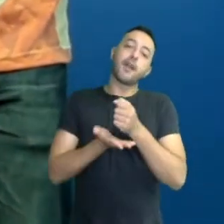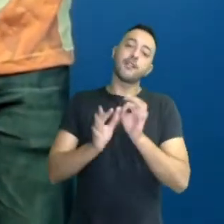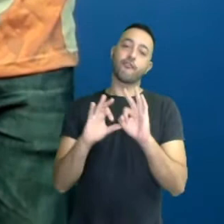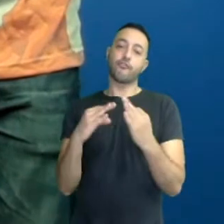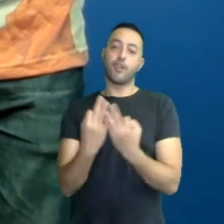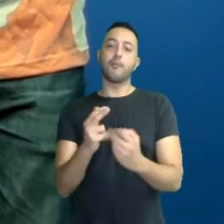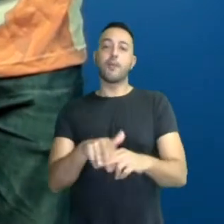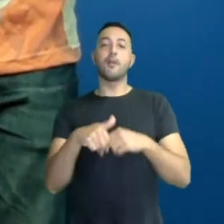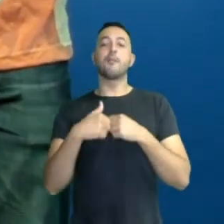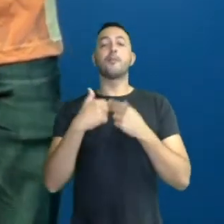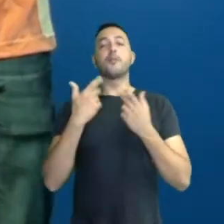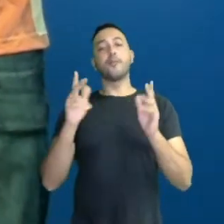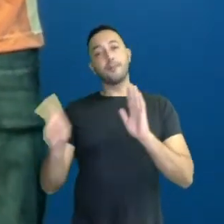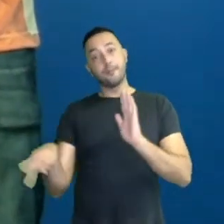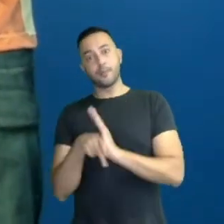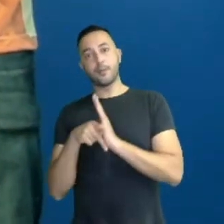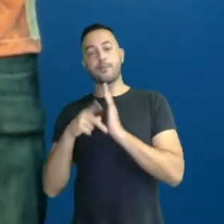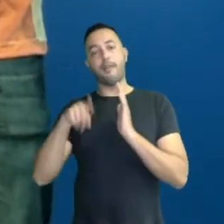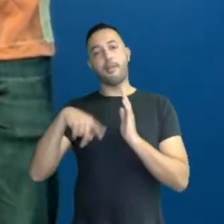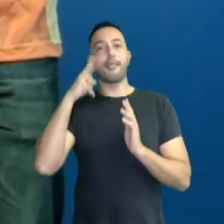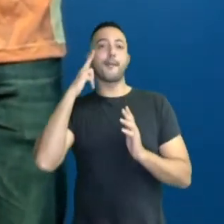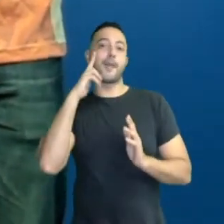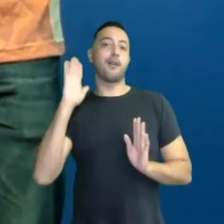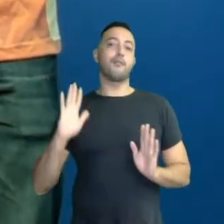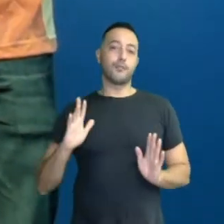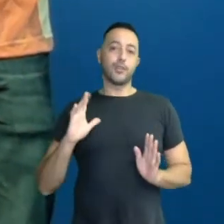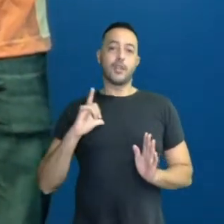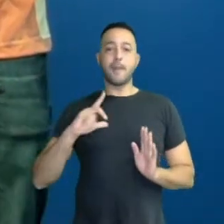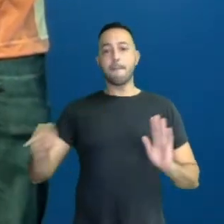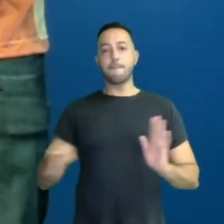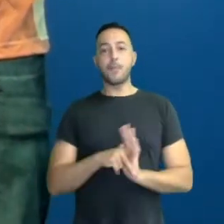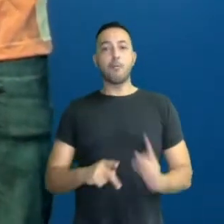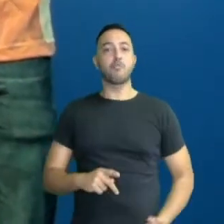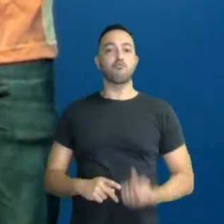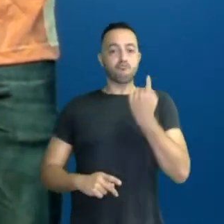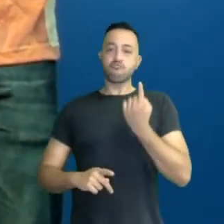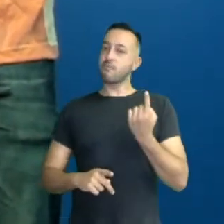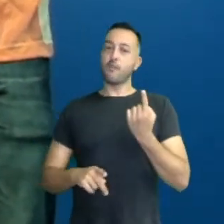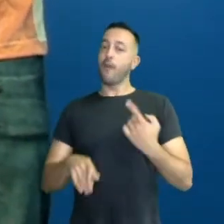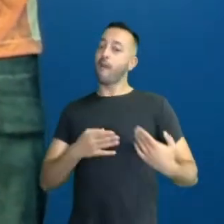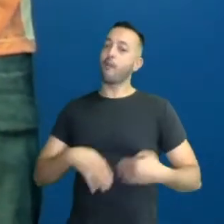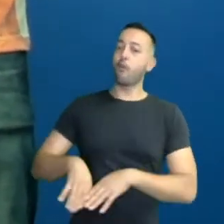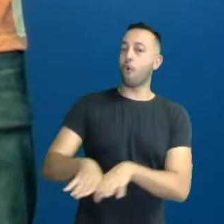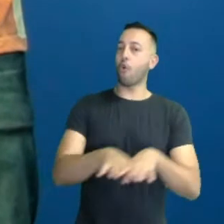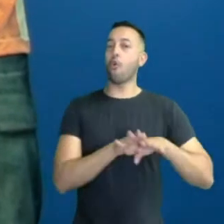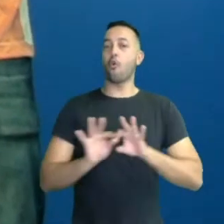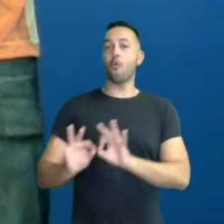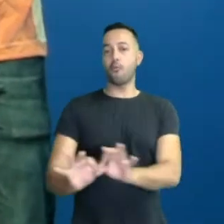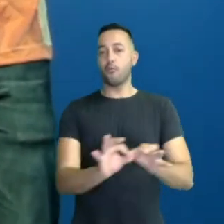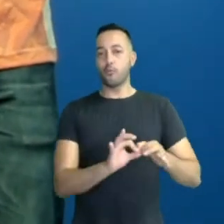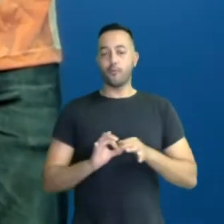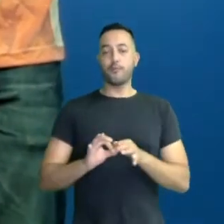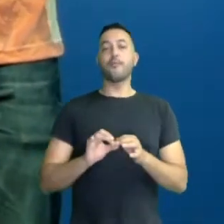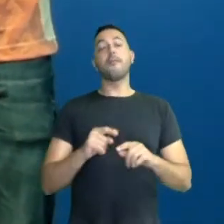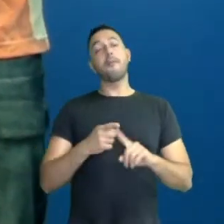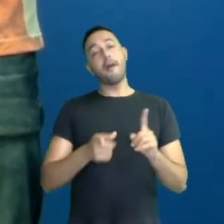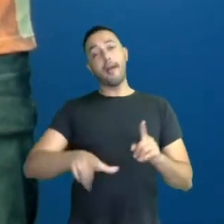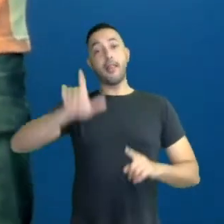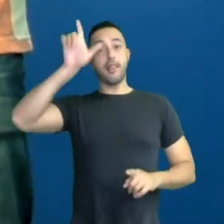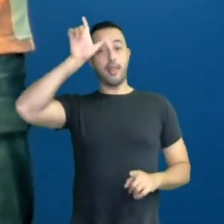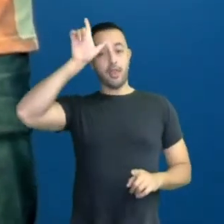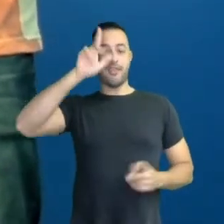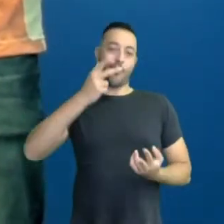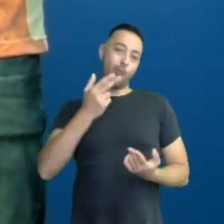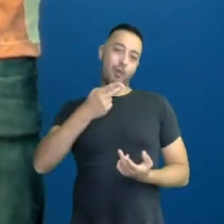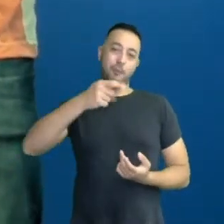familiares e, portanto, a propriedade ela era comum. Não tinha um único dono. Obviamente que o líder, o pater, ele tinha